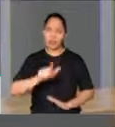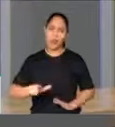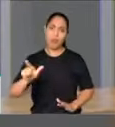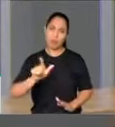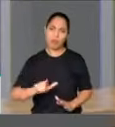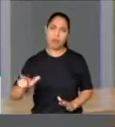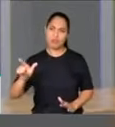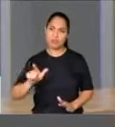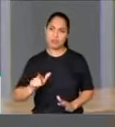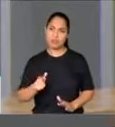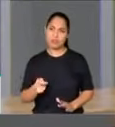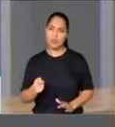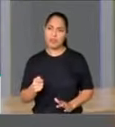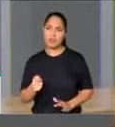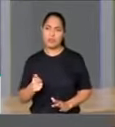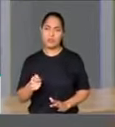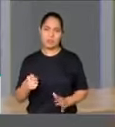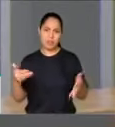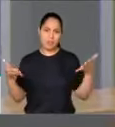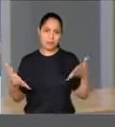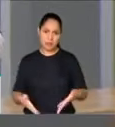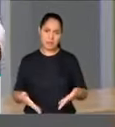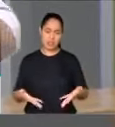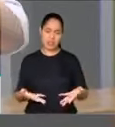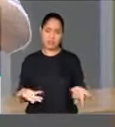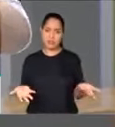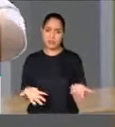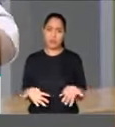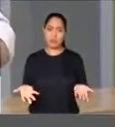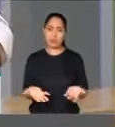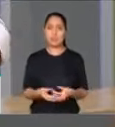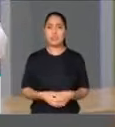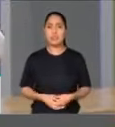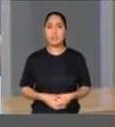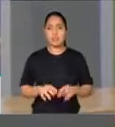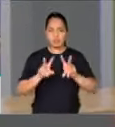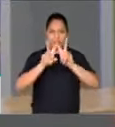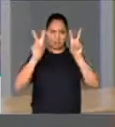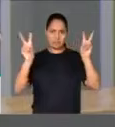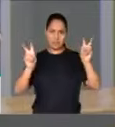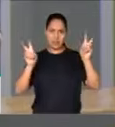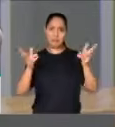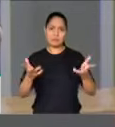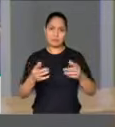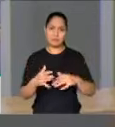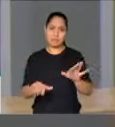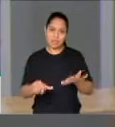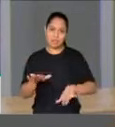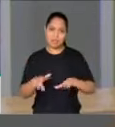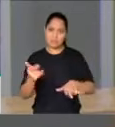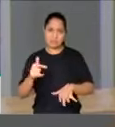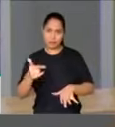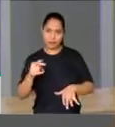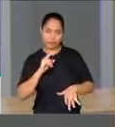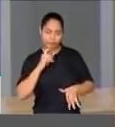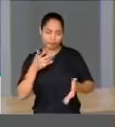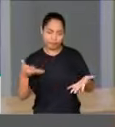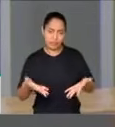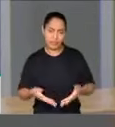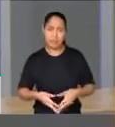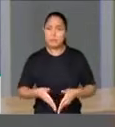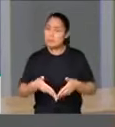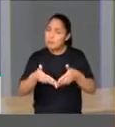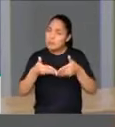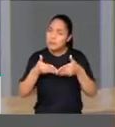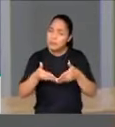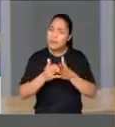obviamente, muitos poucos se fazem presentes, como sempre que se trata desta temática, que, por